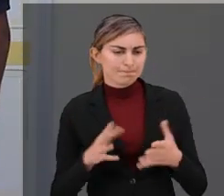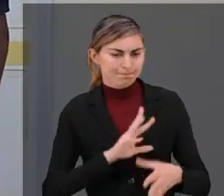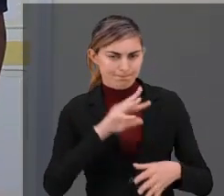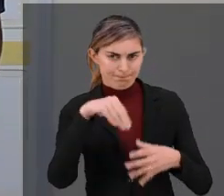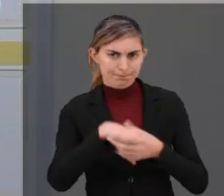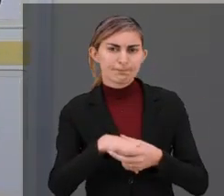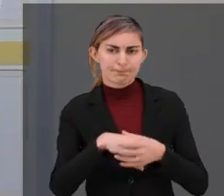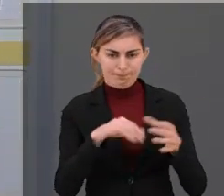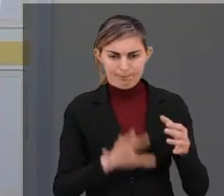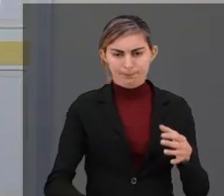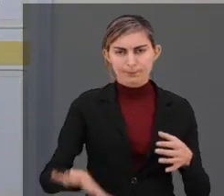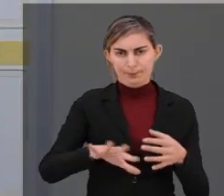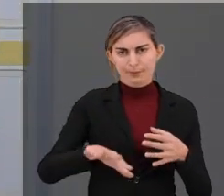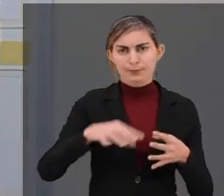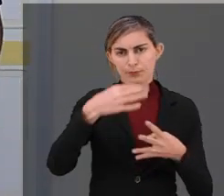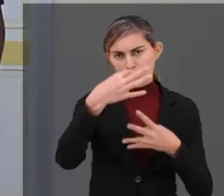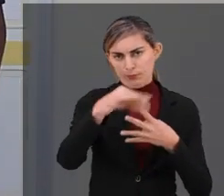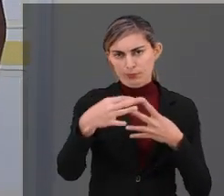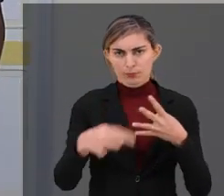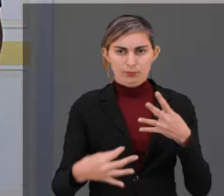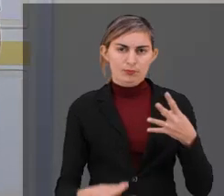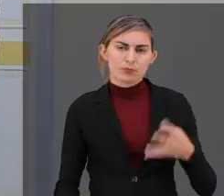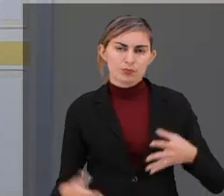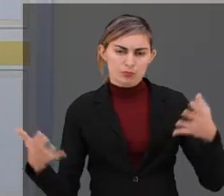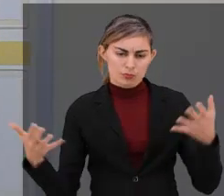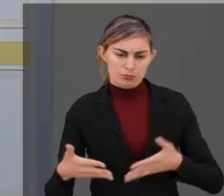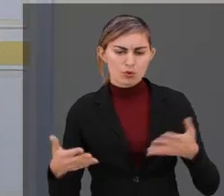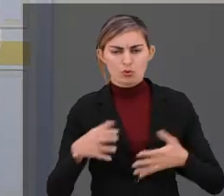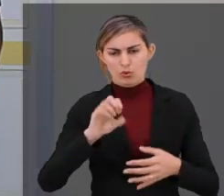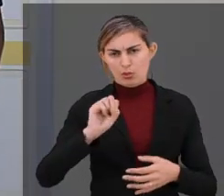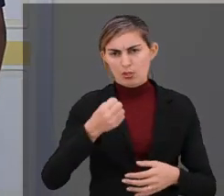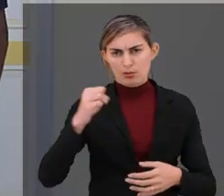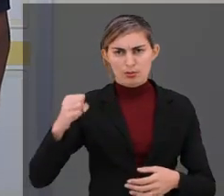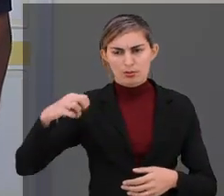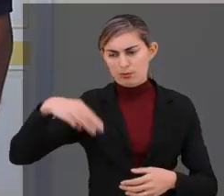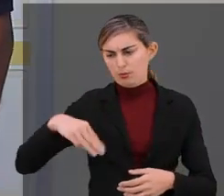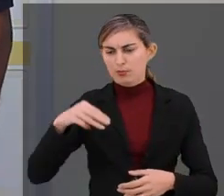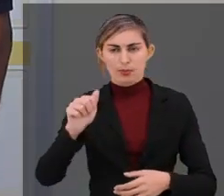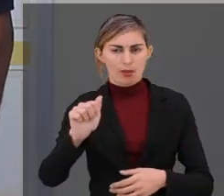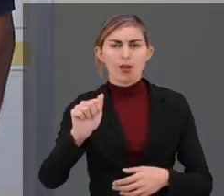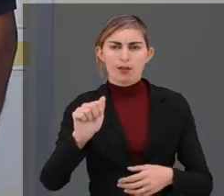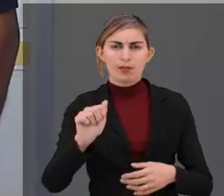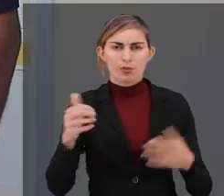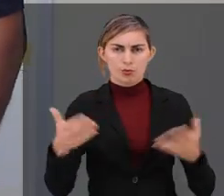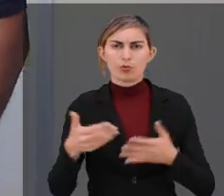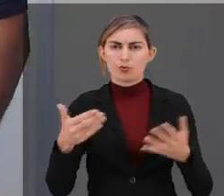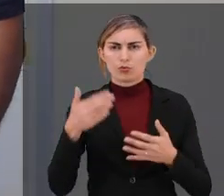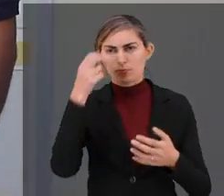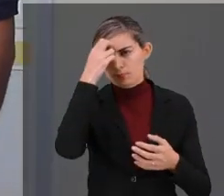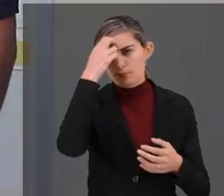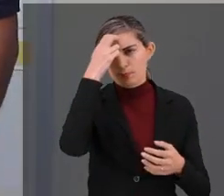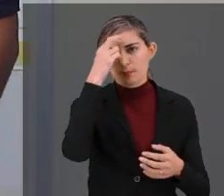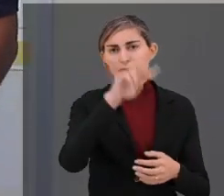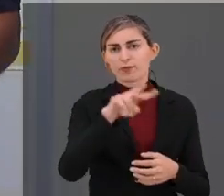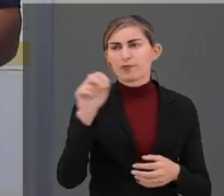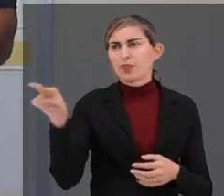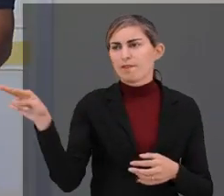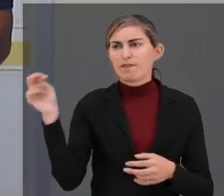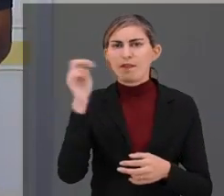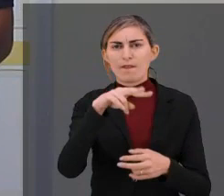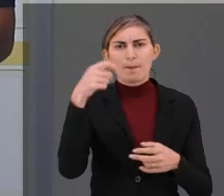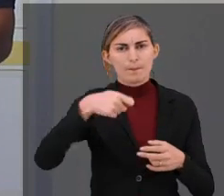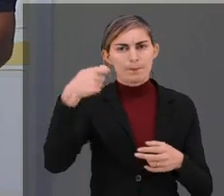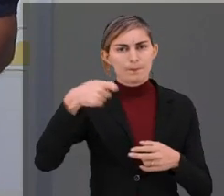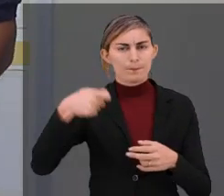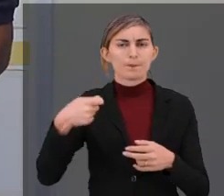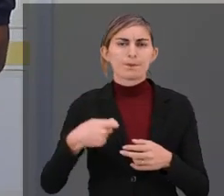Dentro do setor logístico, hoje SSMA é uma realidade por ser uma